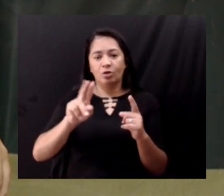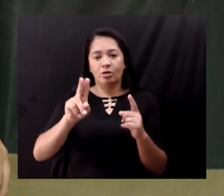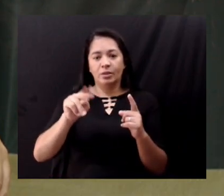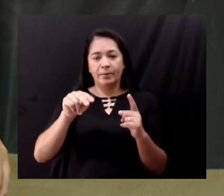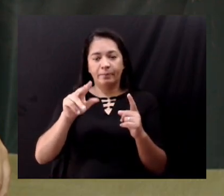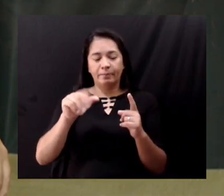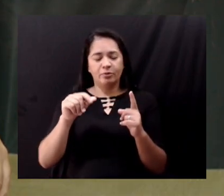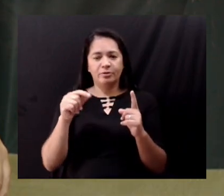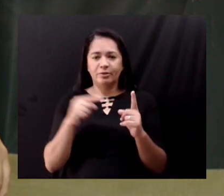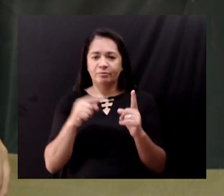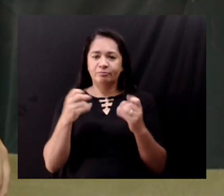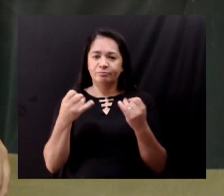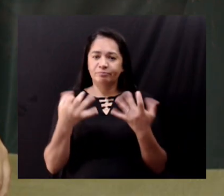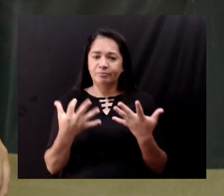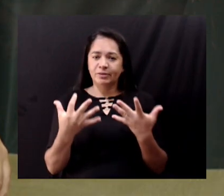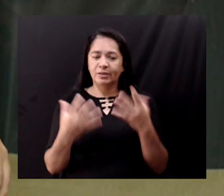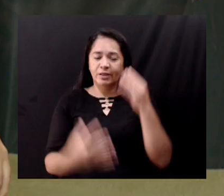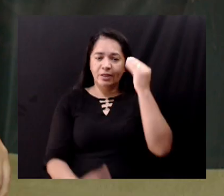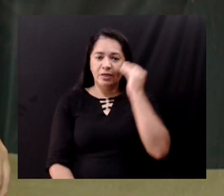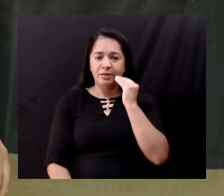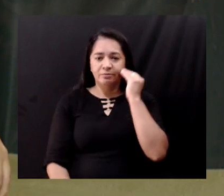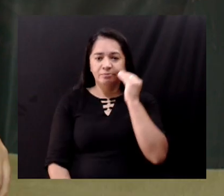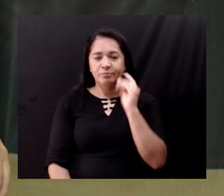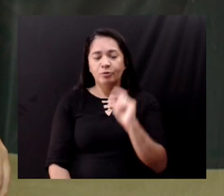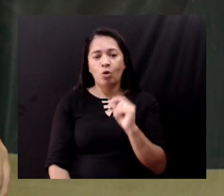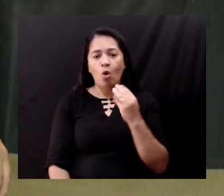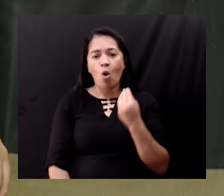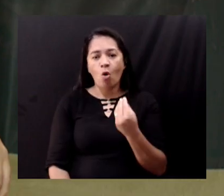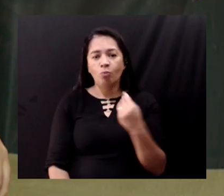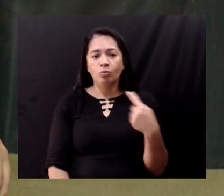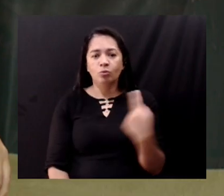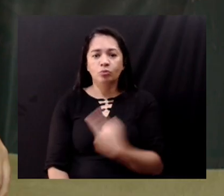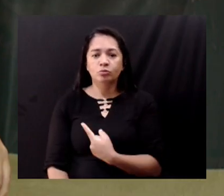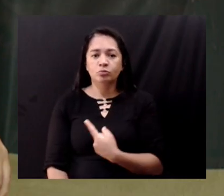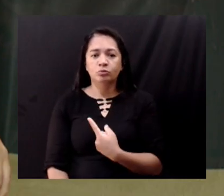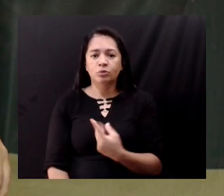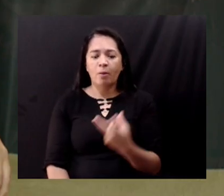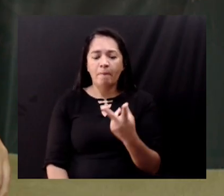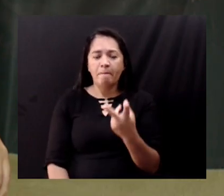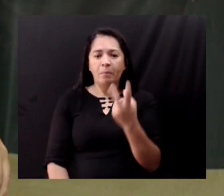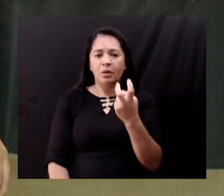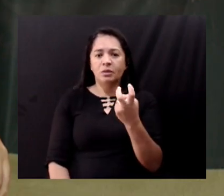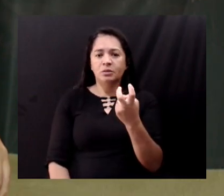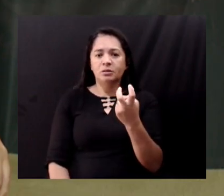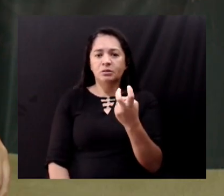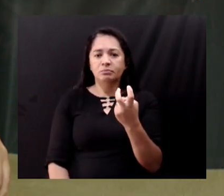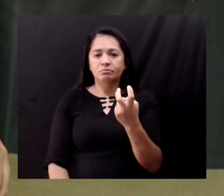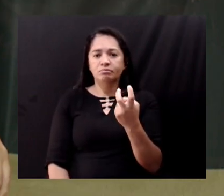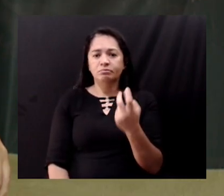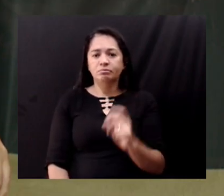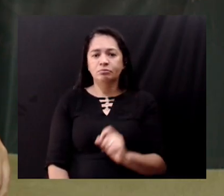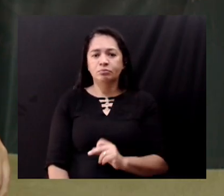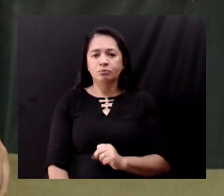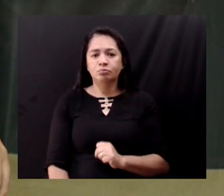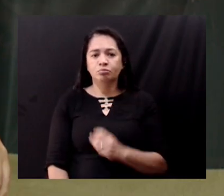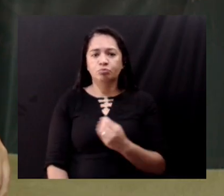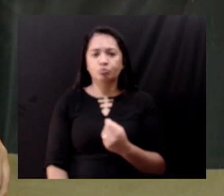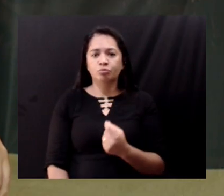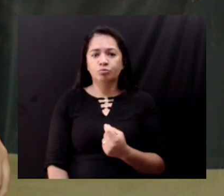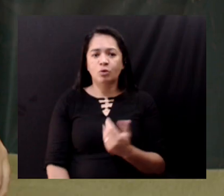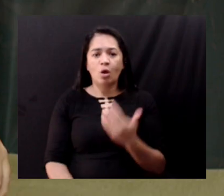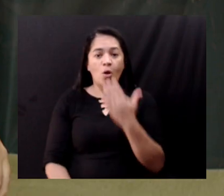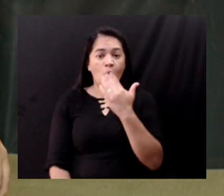vai explicar, como que a gente identifica quando um alimento está,